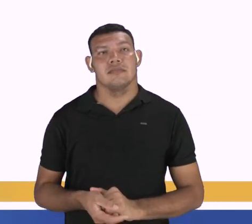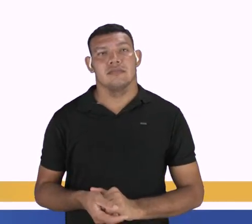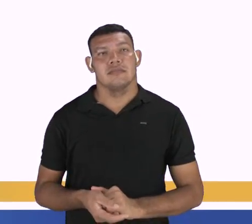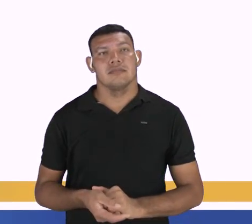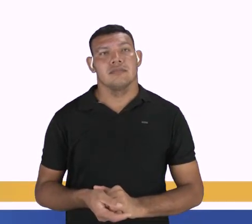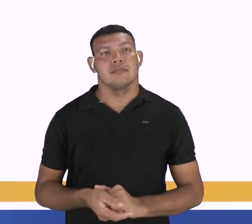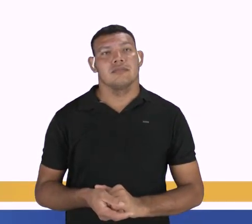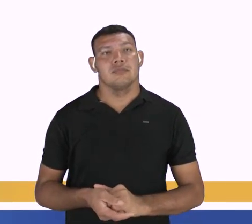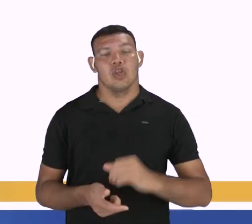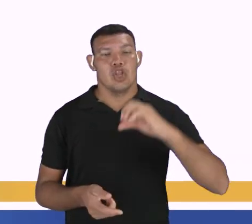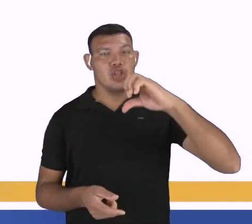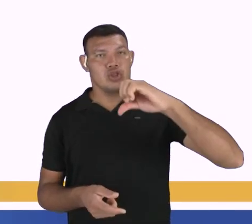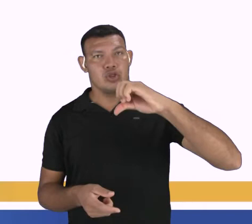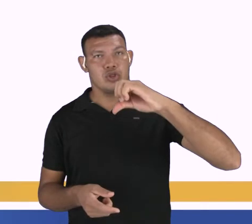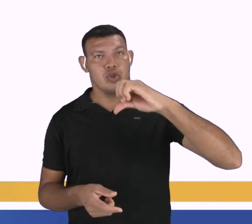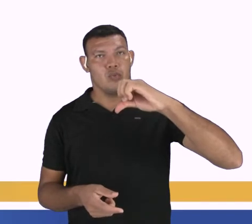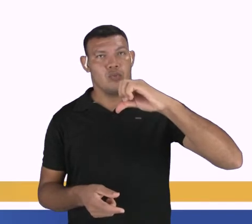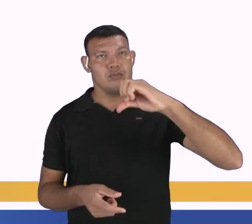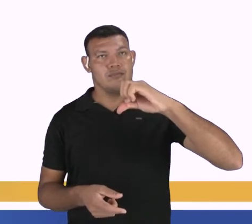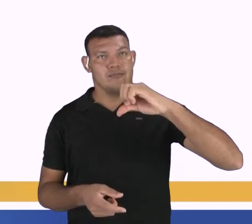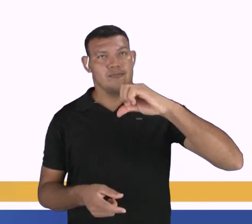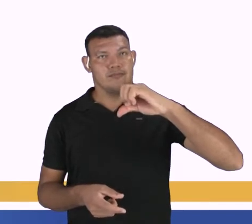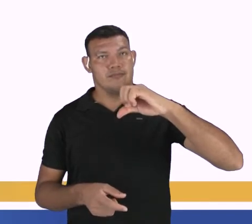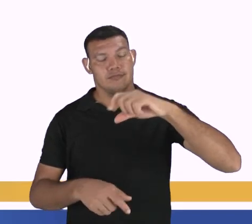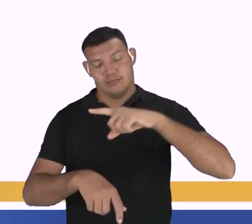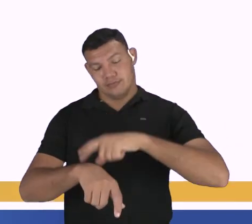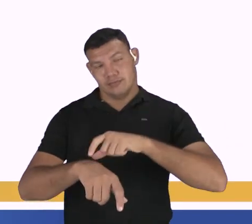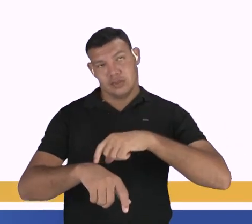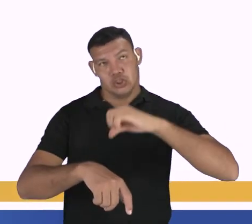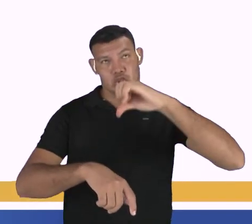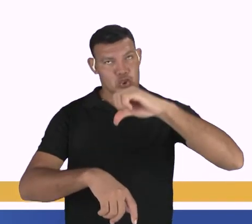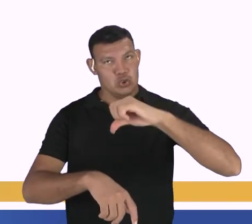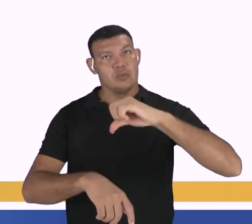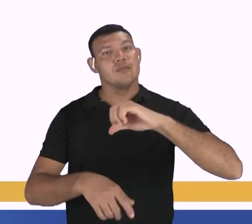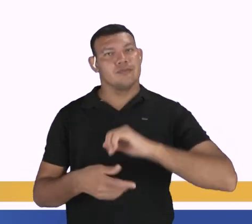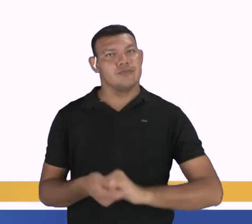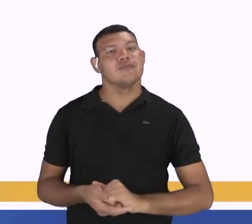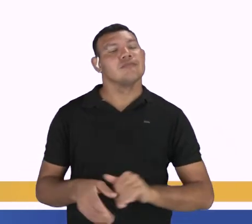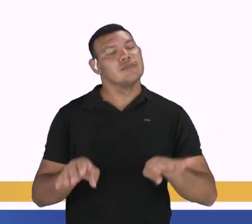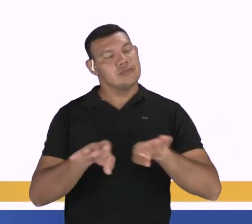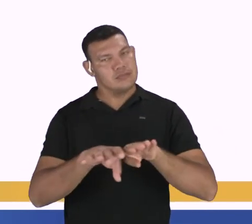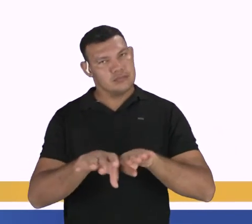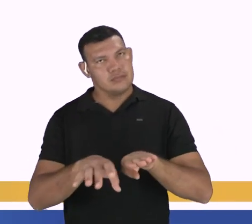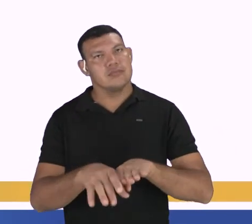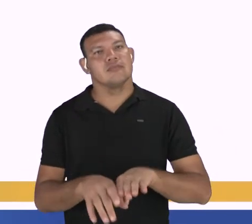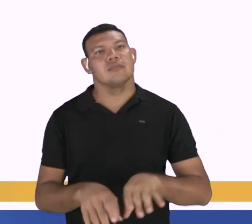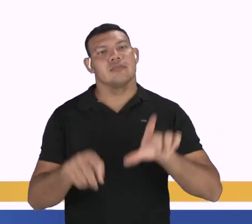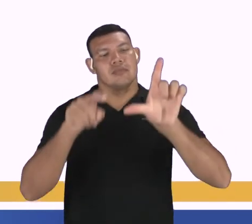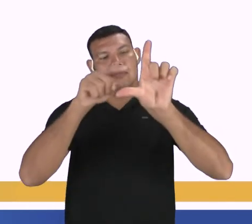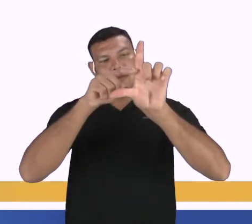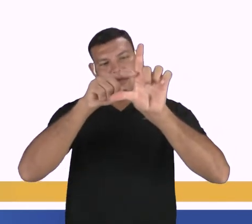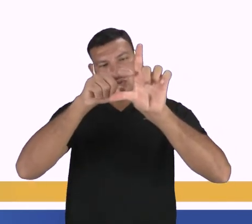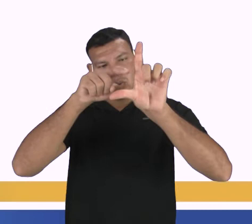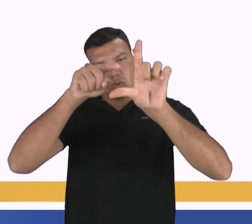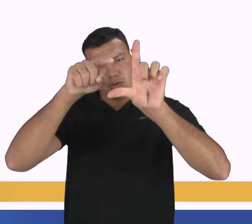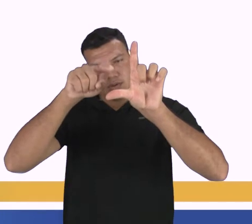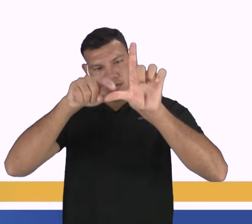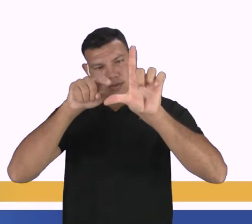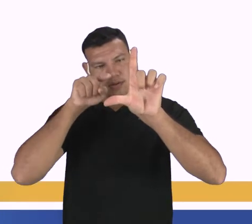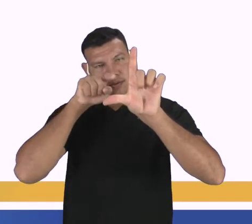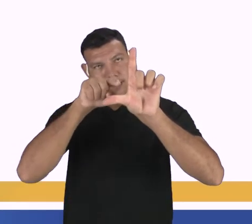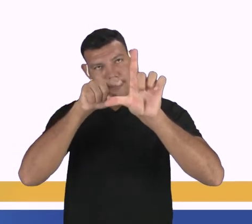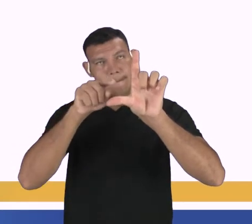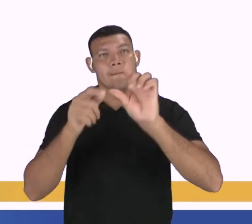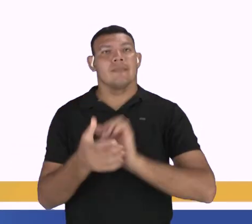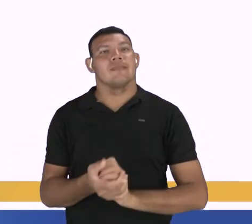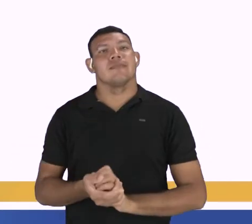ser 9, né, quando nós tivermos 9 horas. Novamente, né, os ponteiros eles formam ali um